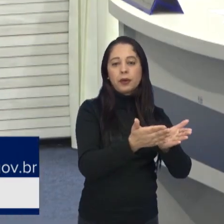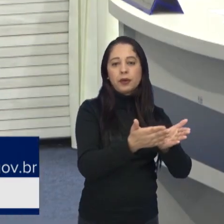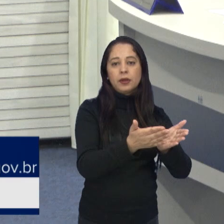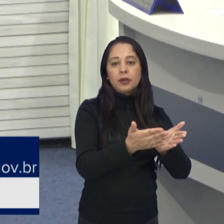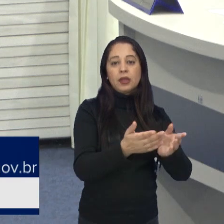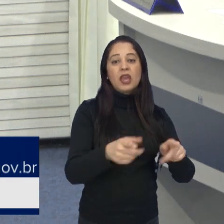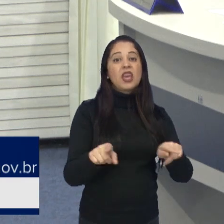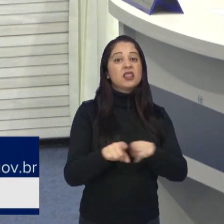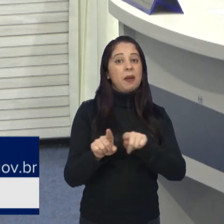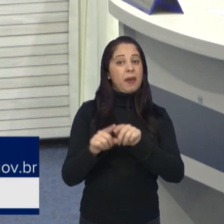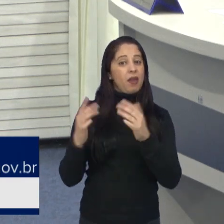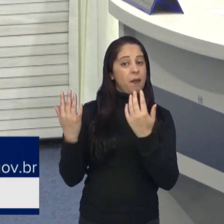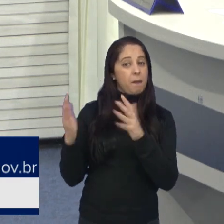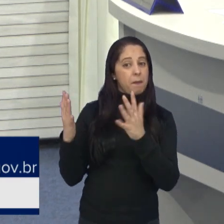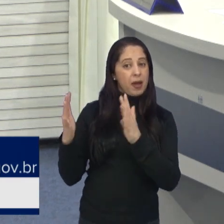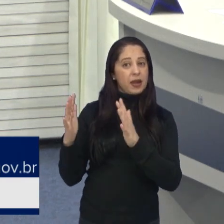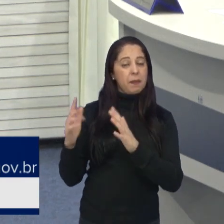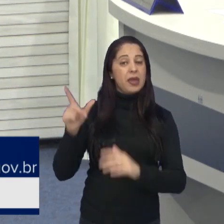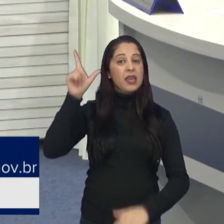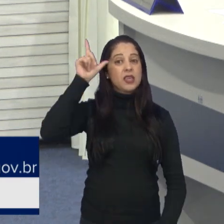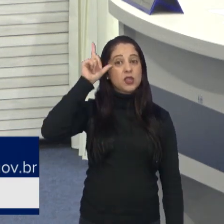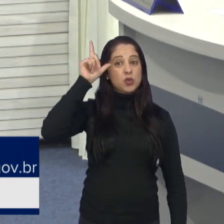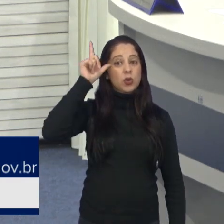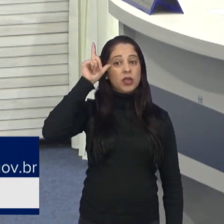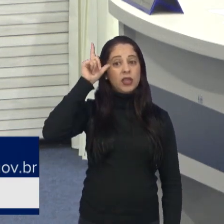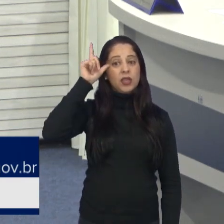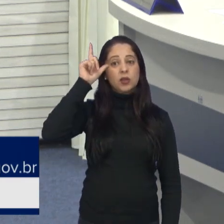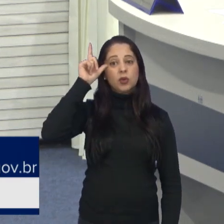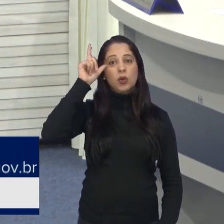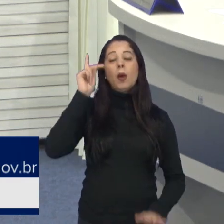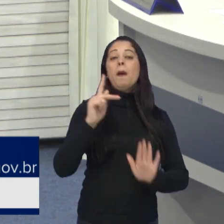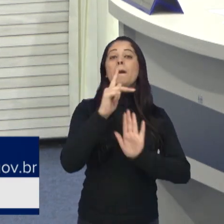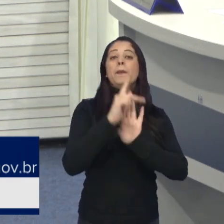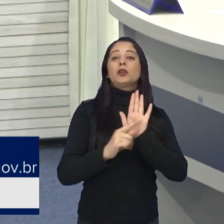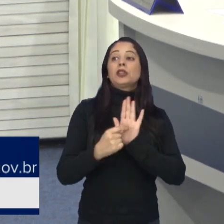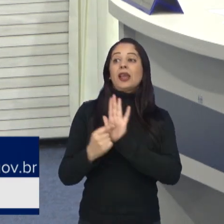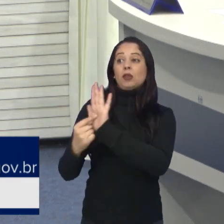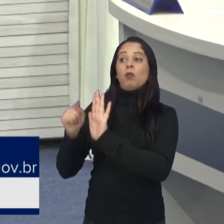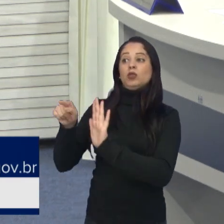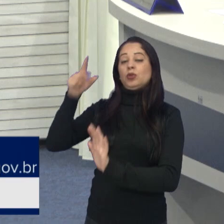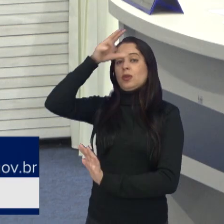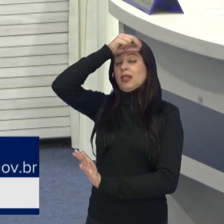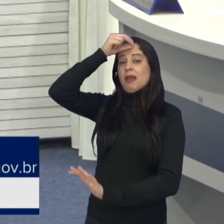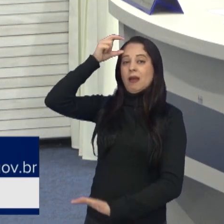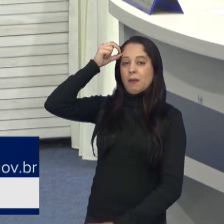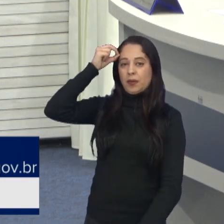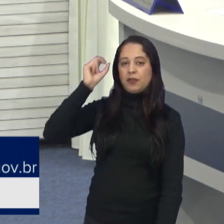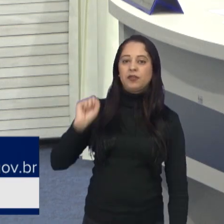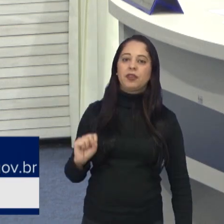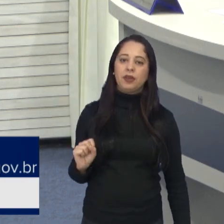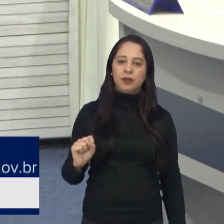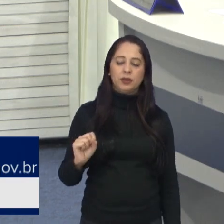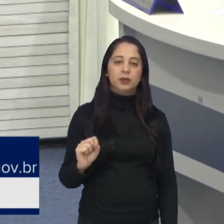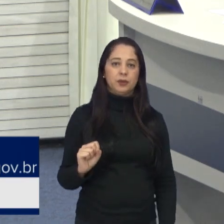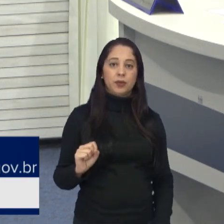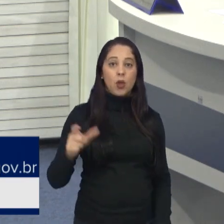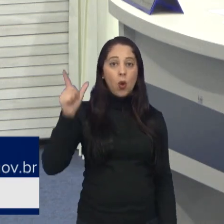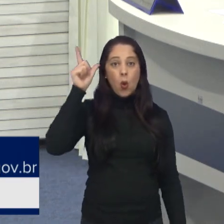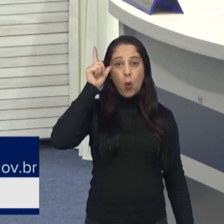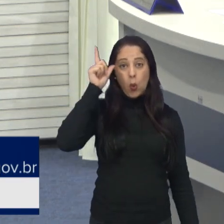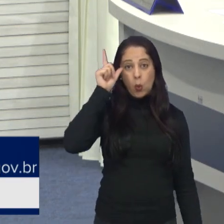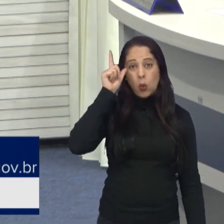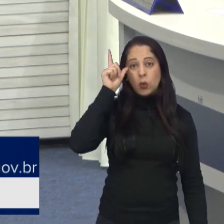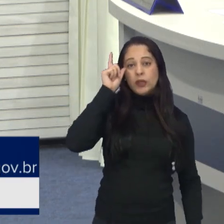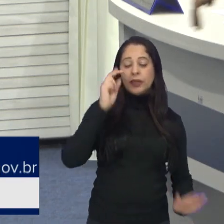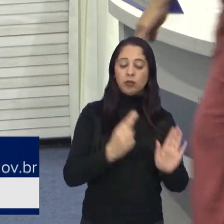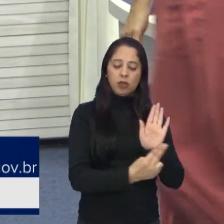Quero parabenizar o Lino, que deu a ideia para o prefeito, né? Que foi o cabeça desse projeto, que